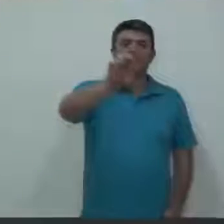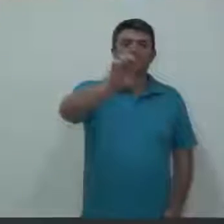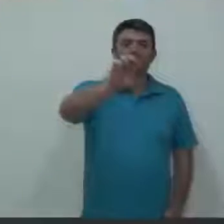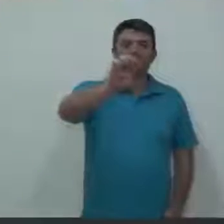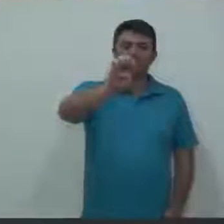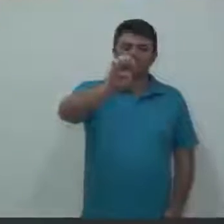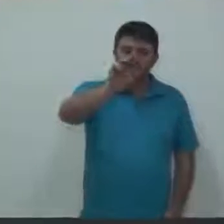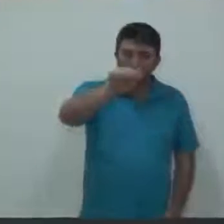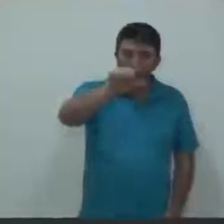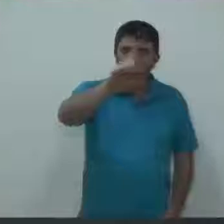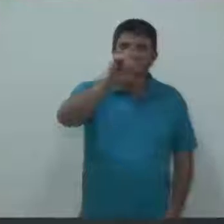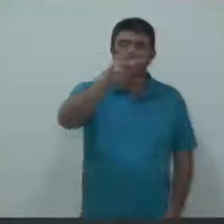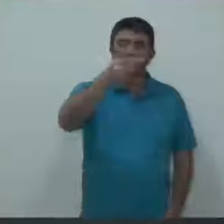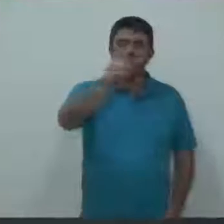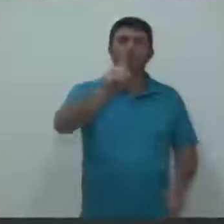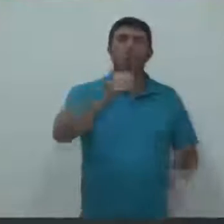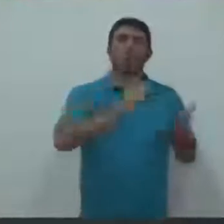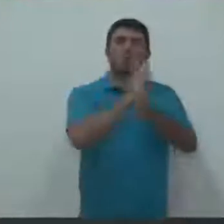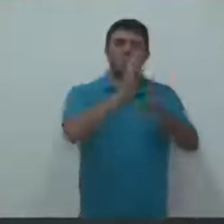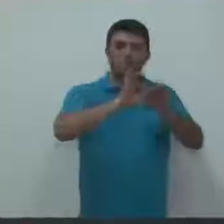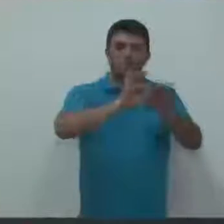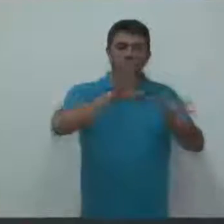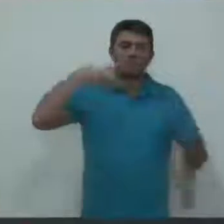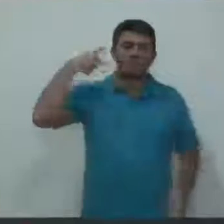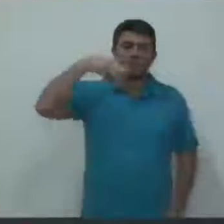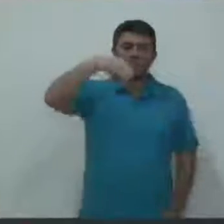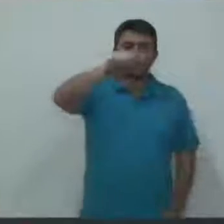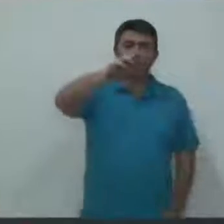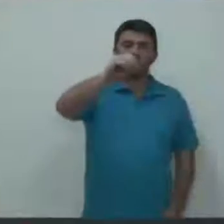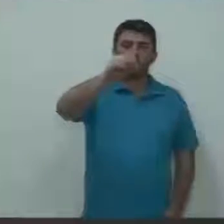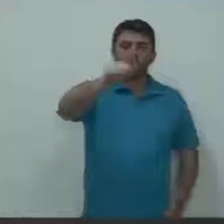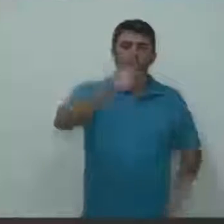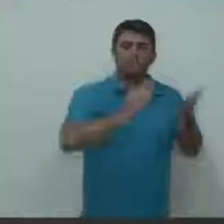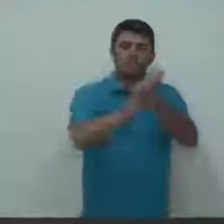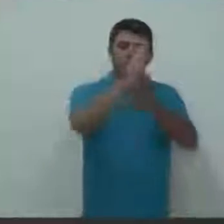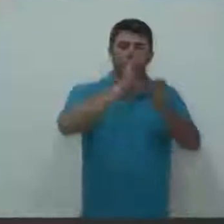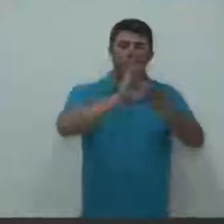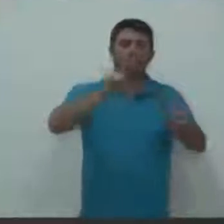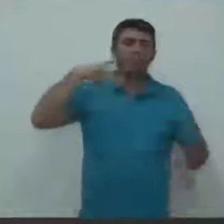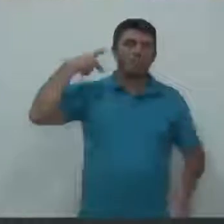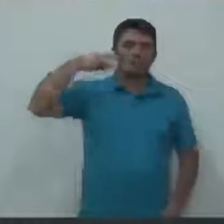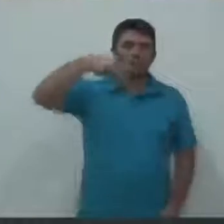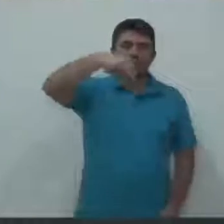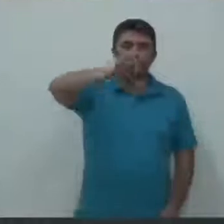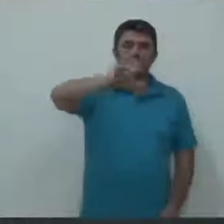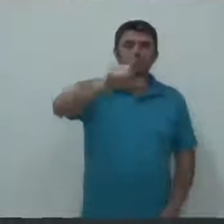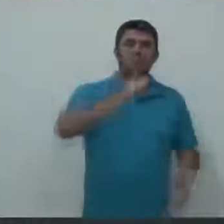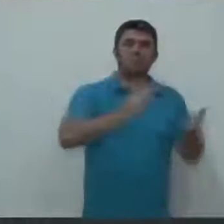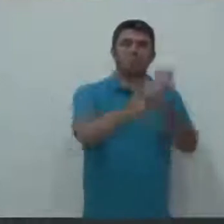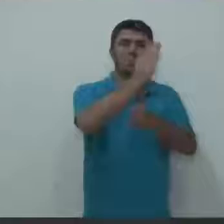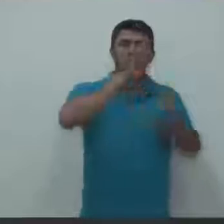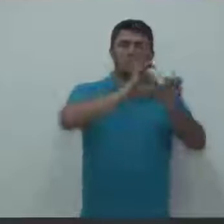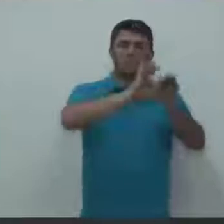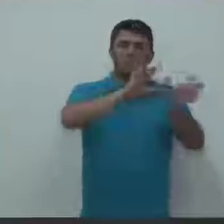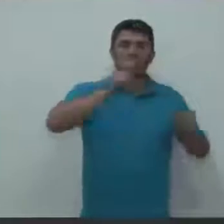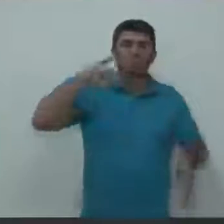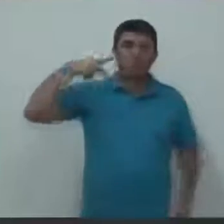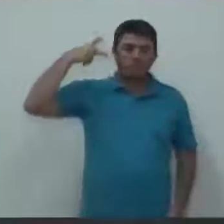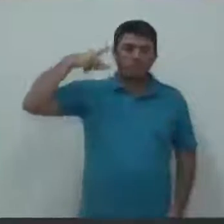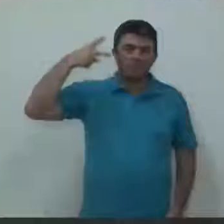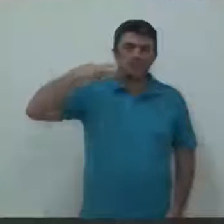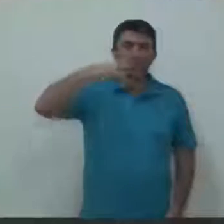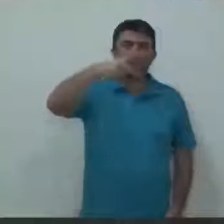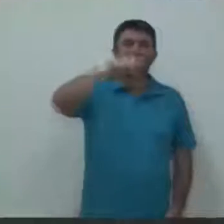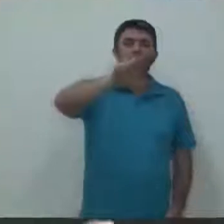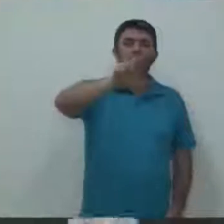Aprovo. Vereador Marcos Ferraz. Aprovo. Vereador Nil Ramos. Aprovo. Vereador Paulinho Palmeira.